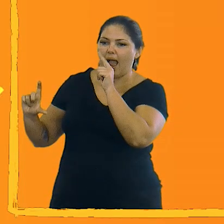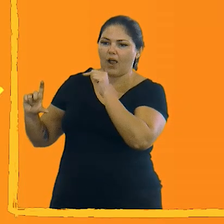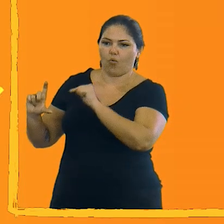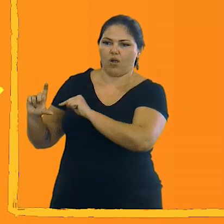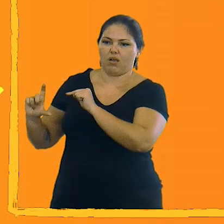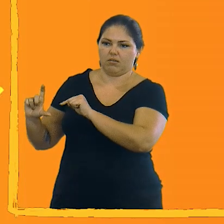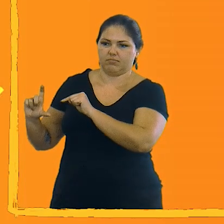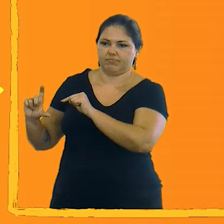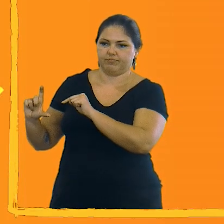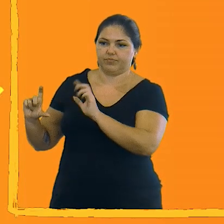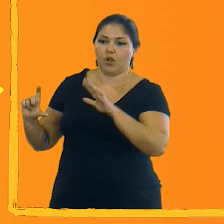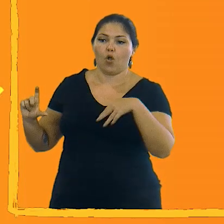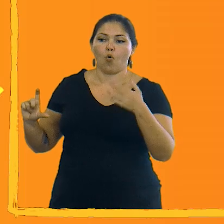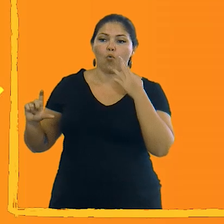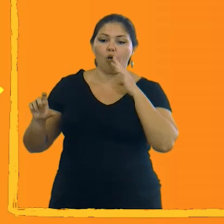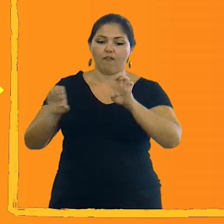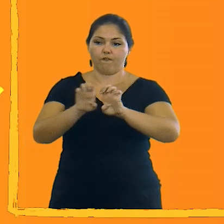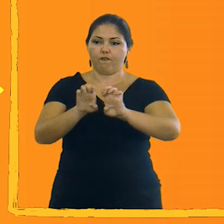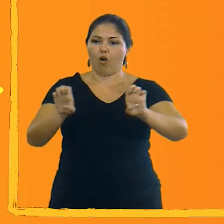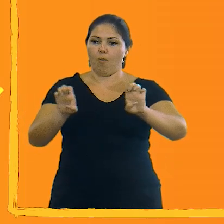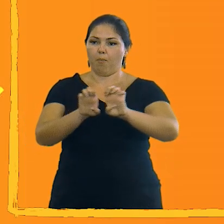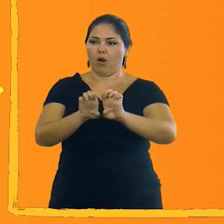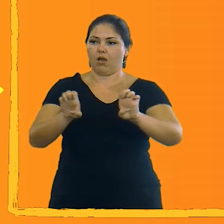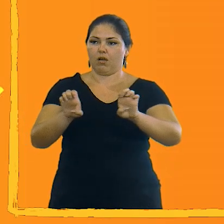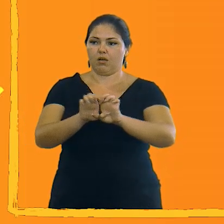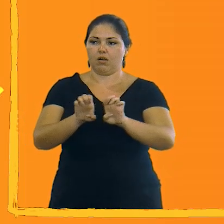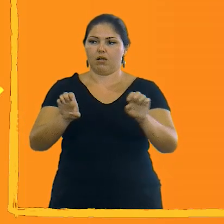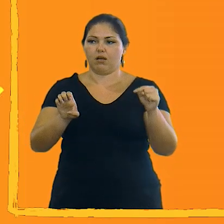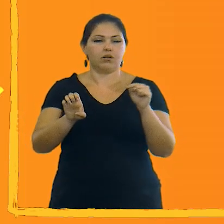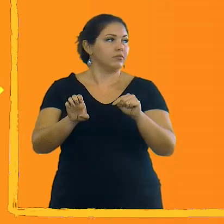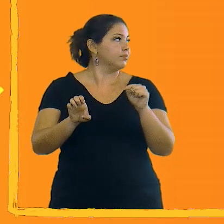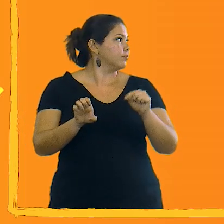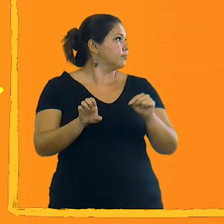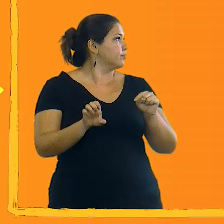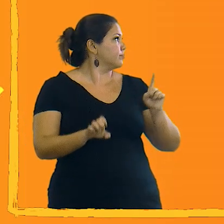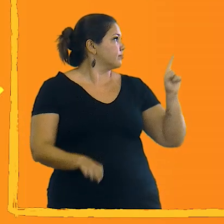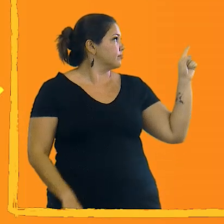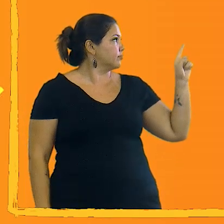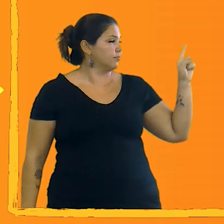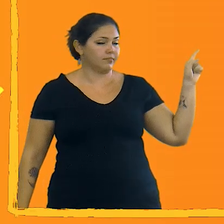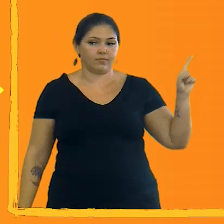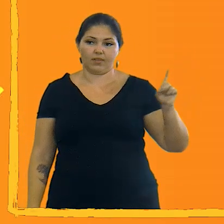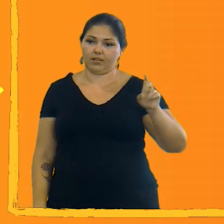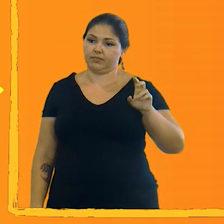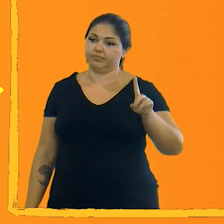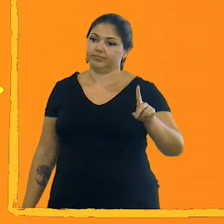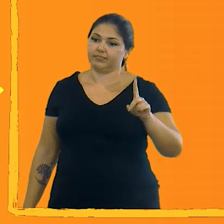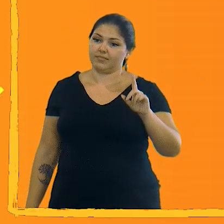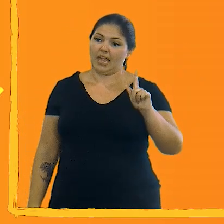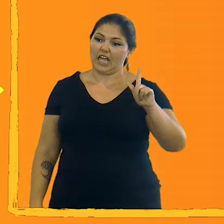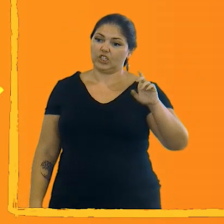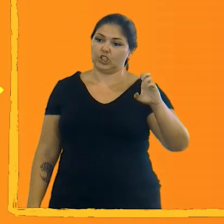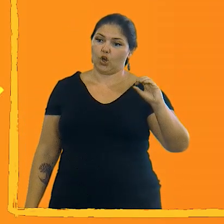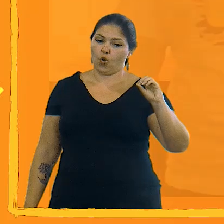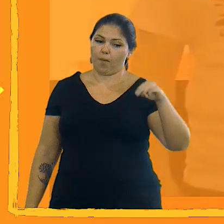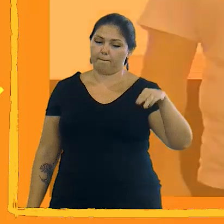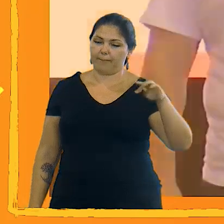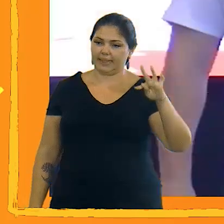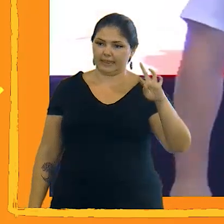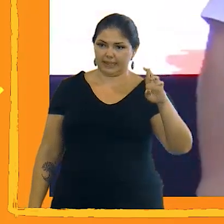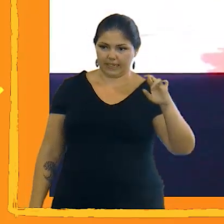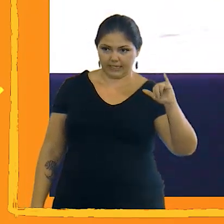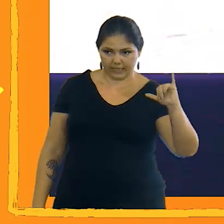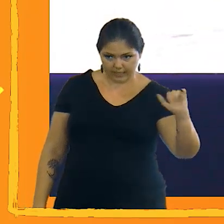é calculado usando fómula Esso uma deeta espal dend